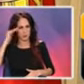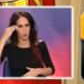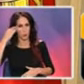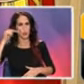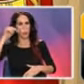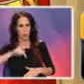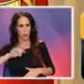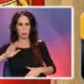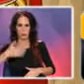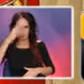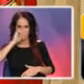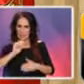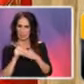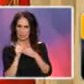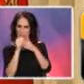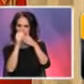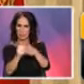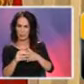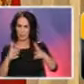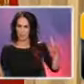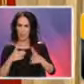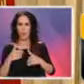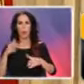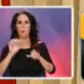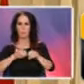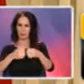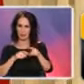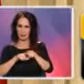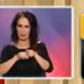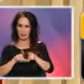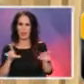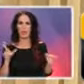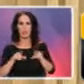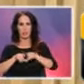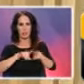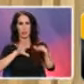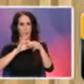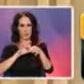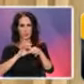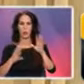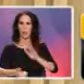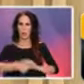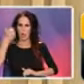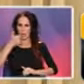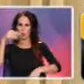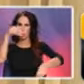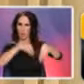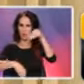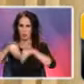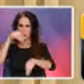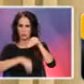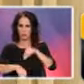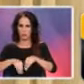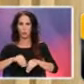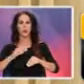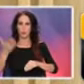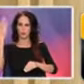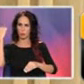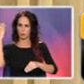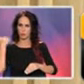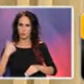Coelho, líder do maior partido da coligação que venceu as eleições do